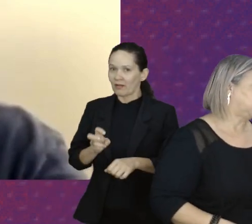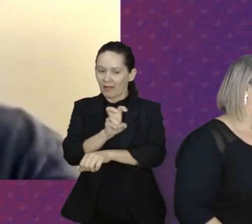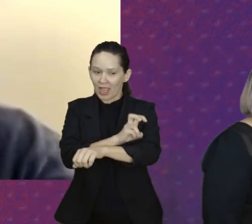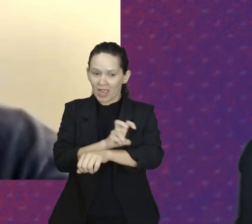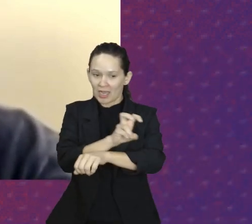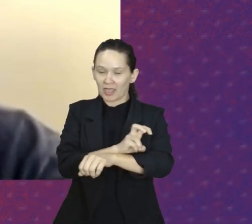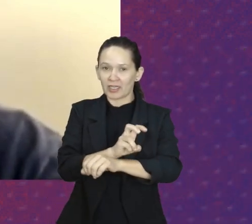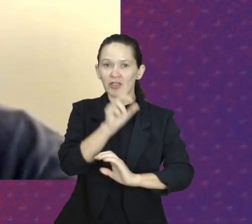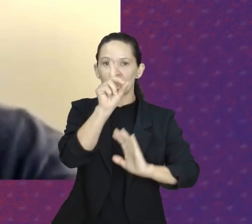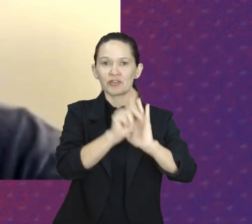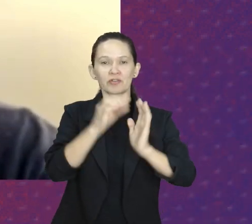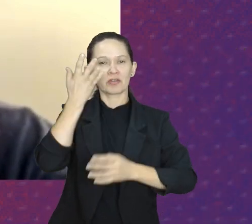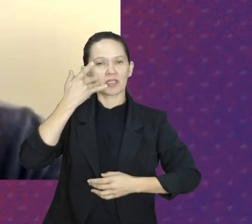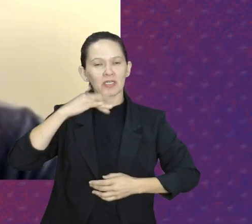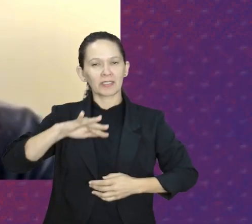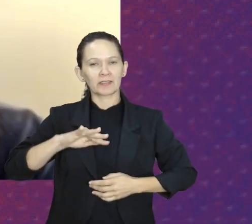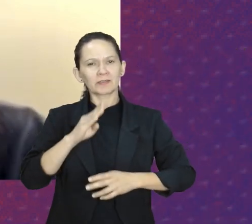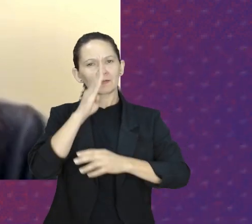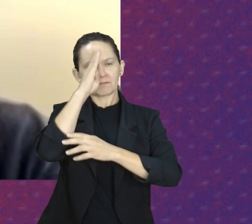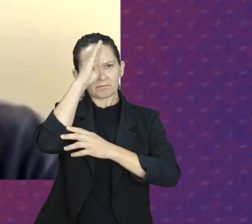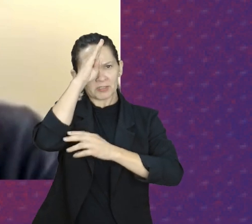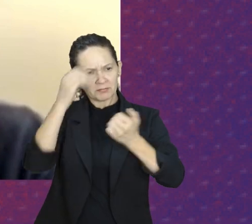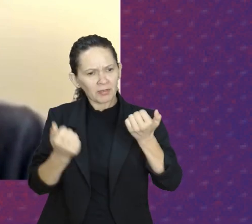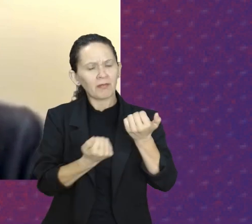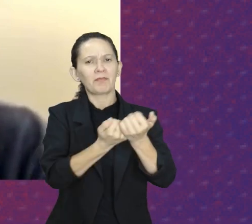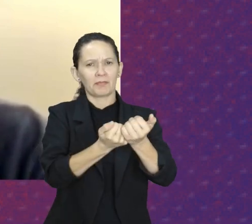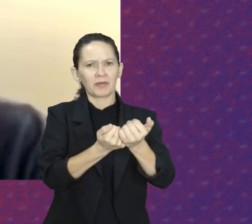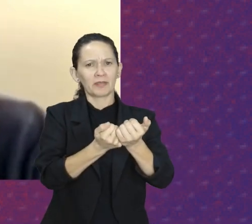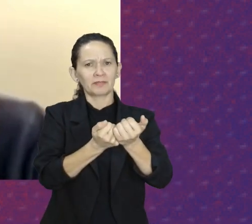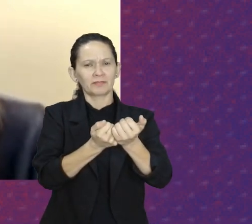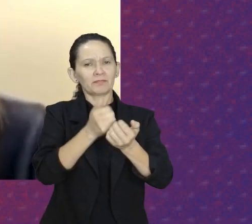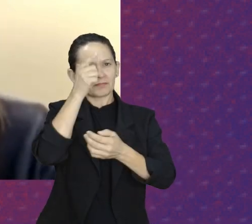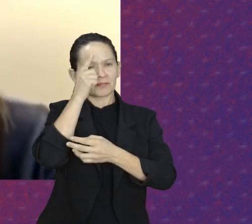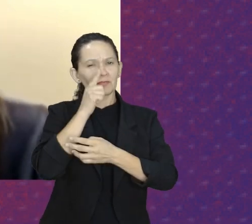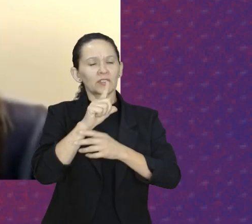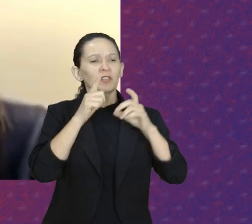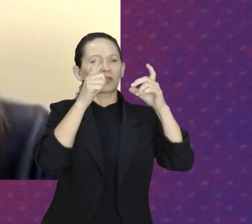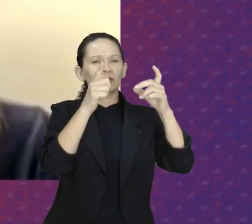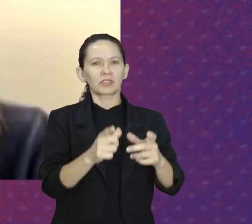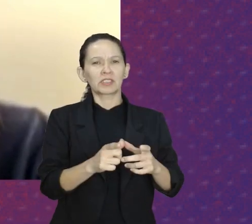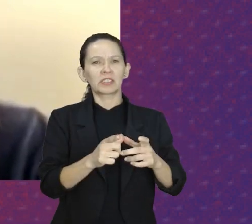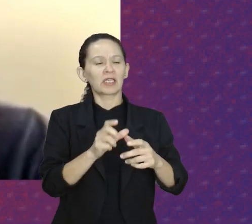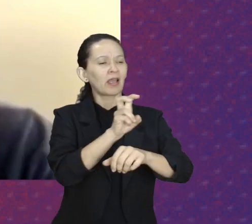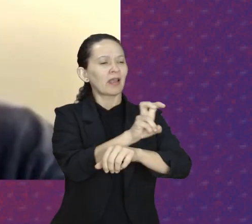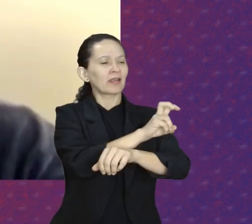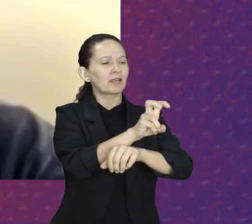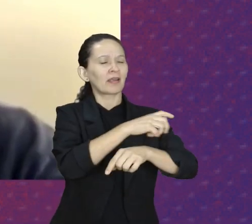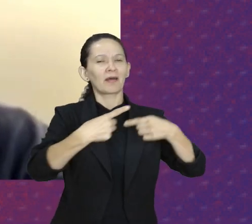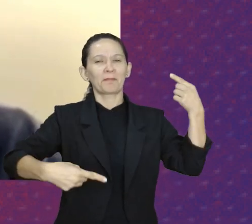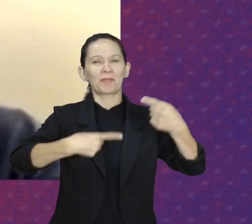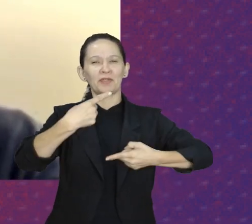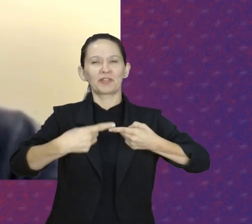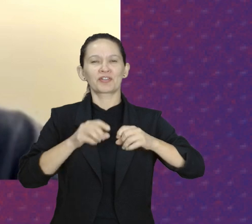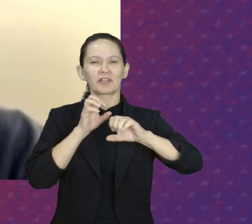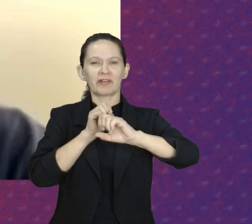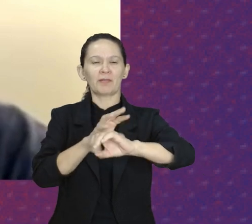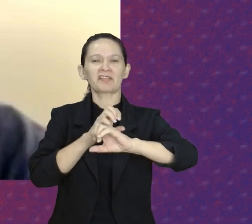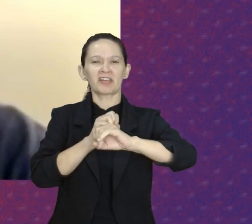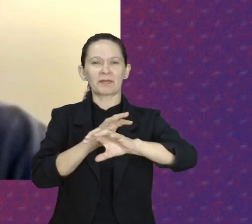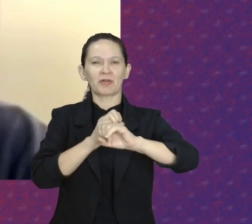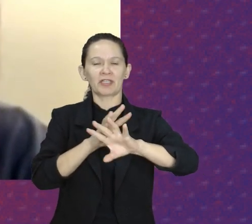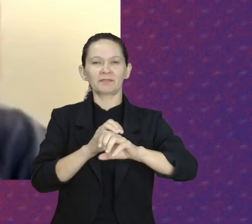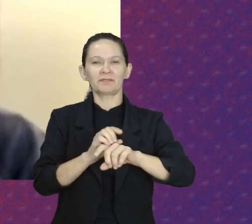da criança é fundamental para esse lugar aí da creche na política de educação, e o